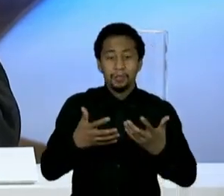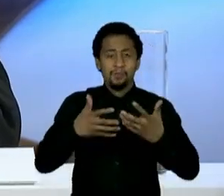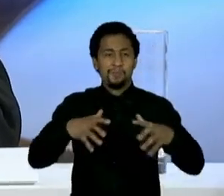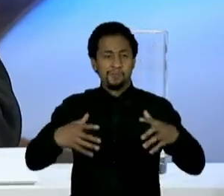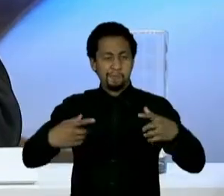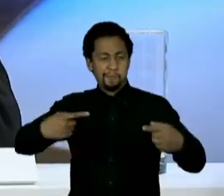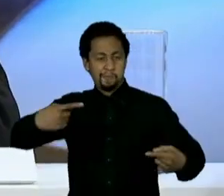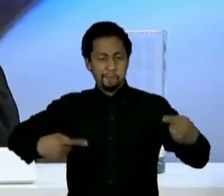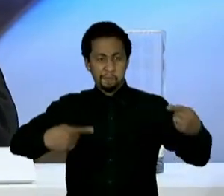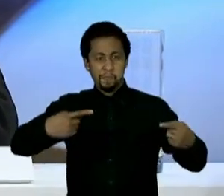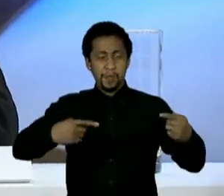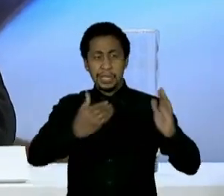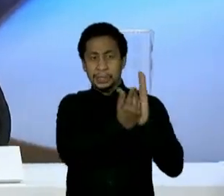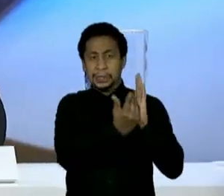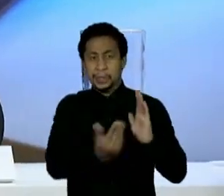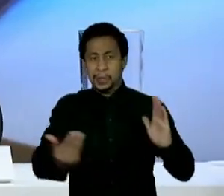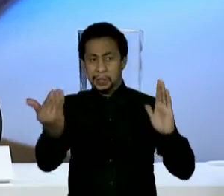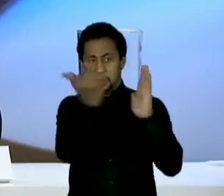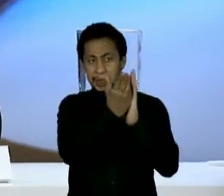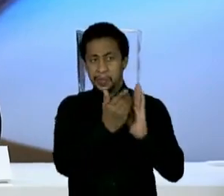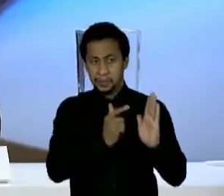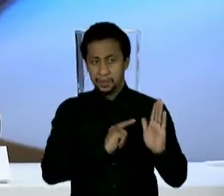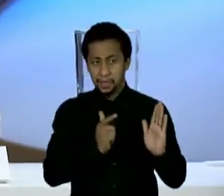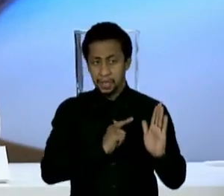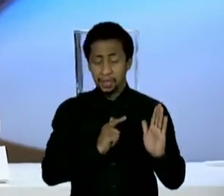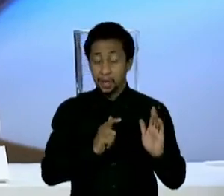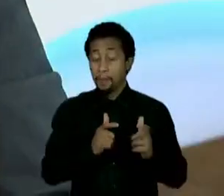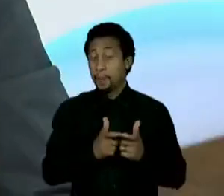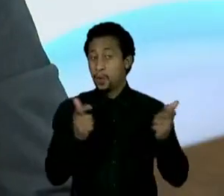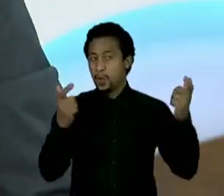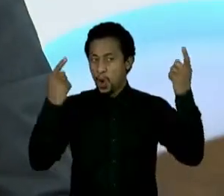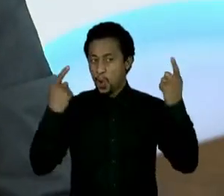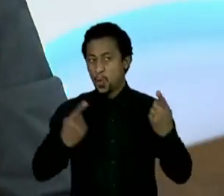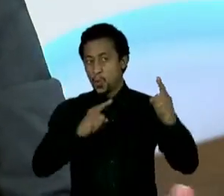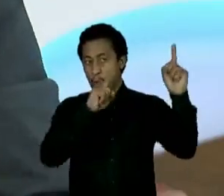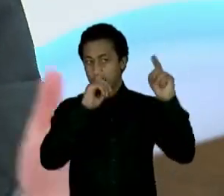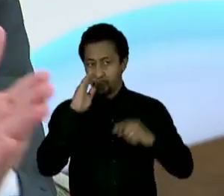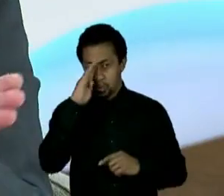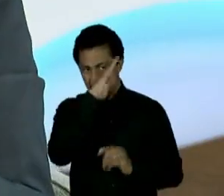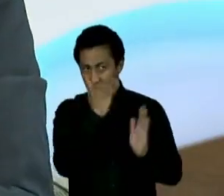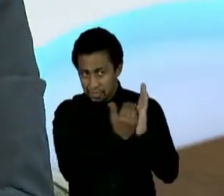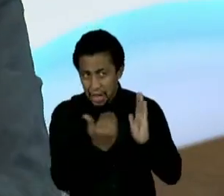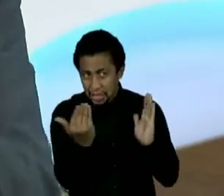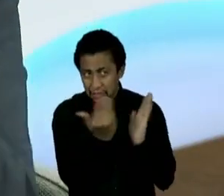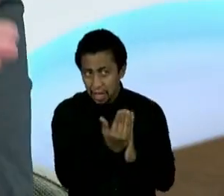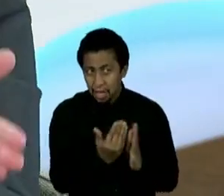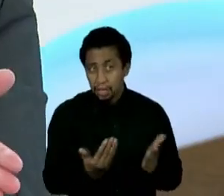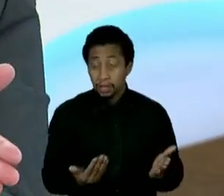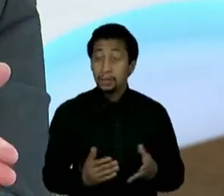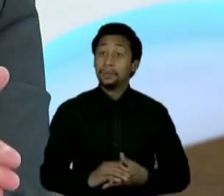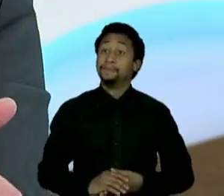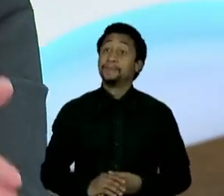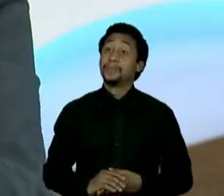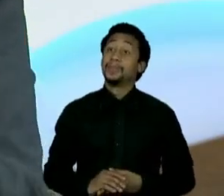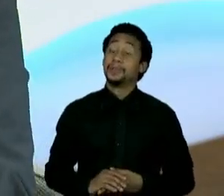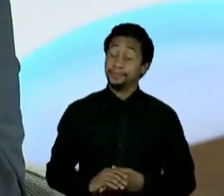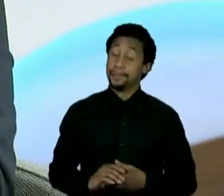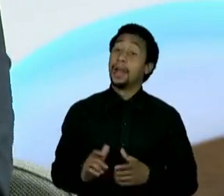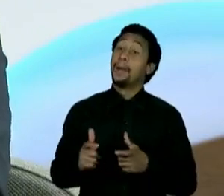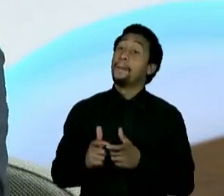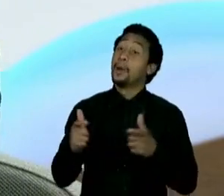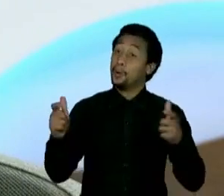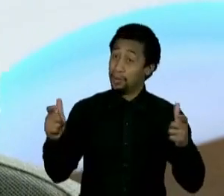tom que trata o presidente bolsonaro a maioria das vezes as pessoas que são do bolsonaro